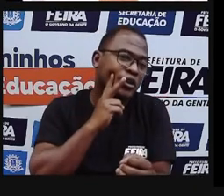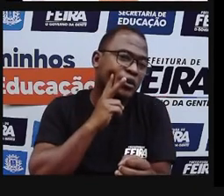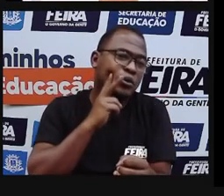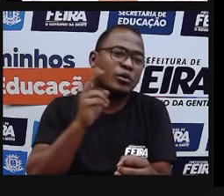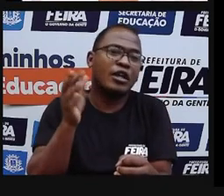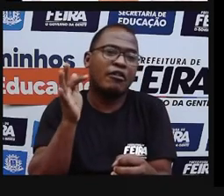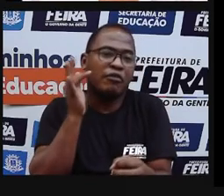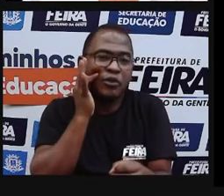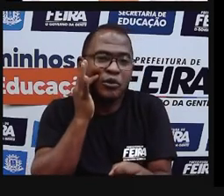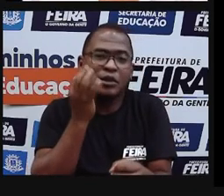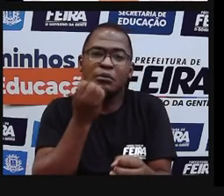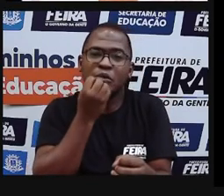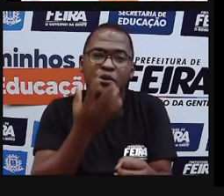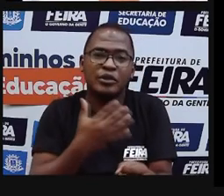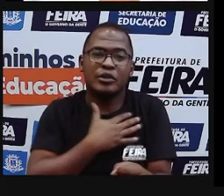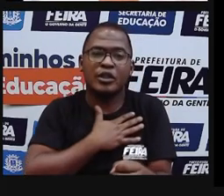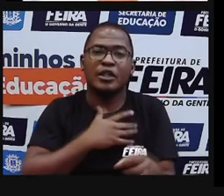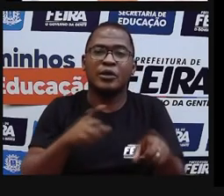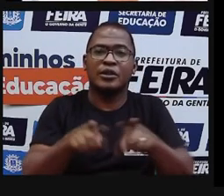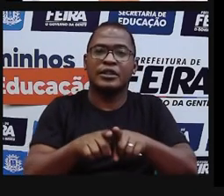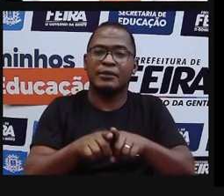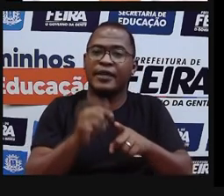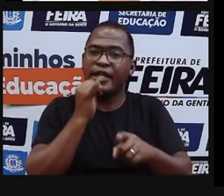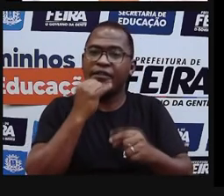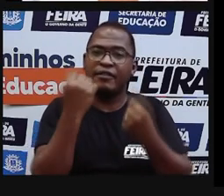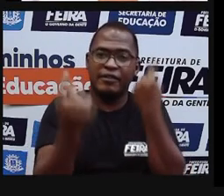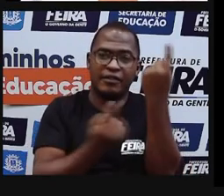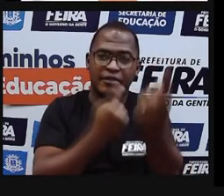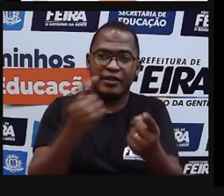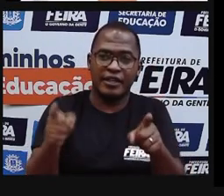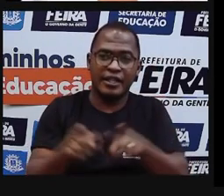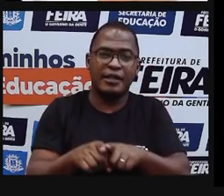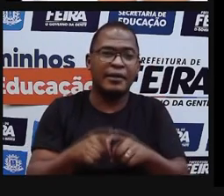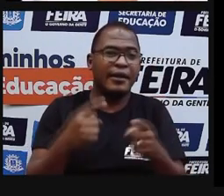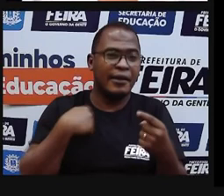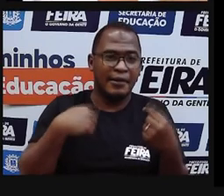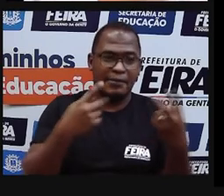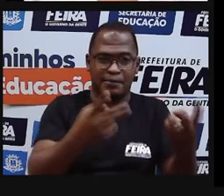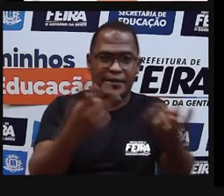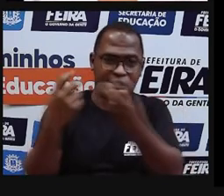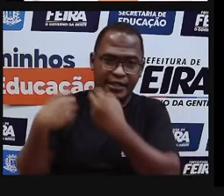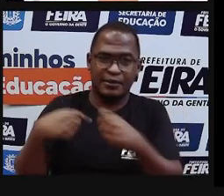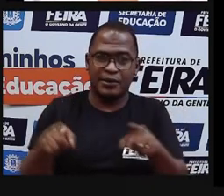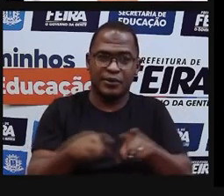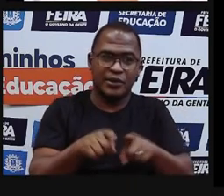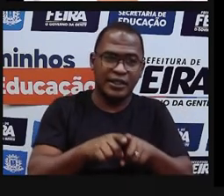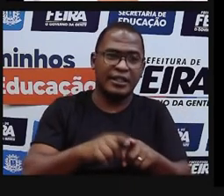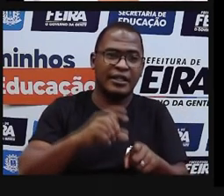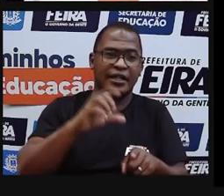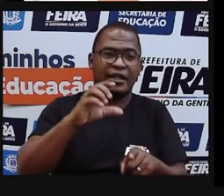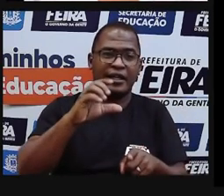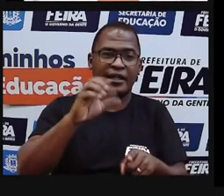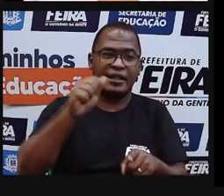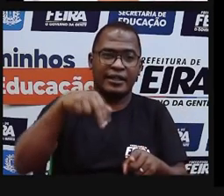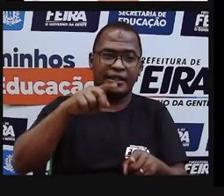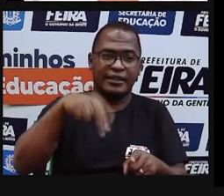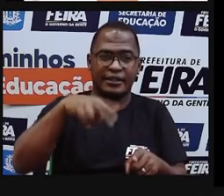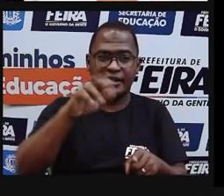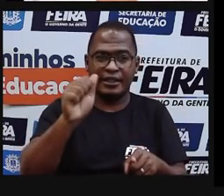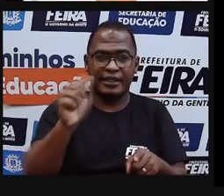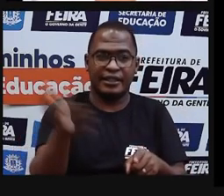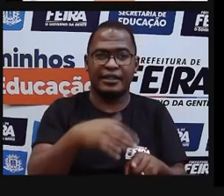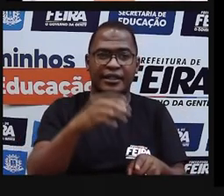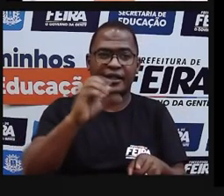muitas especiarias, que a gente às vezes usa pouco. Então, a comida na Índia é muito natural. Na Grécia e na